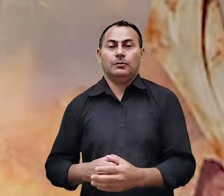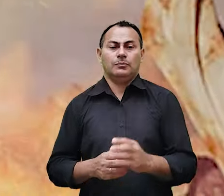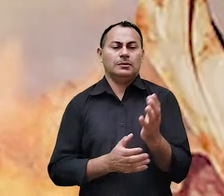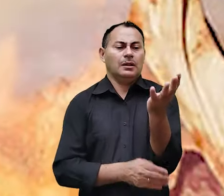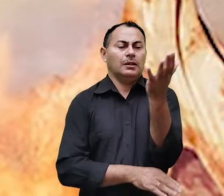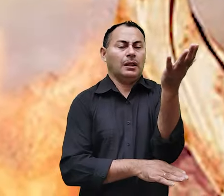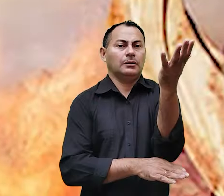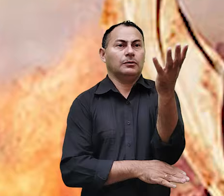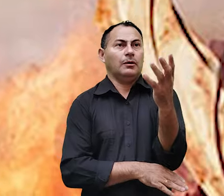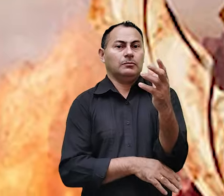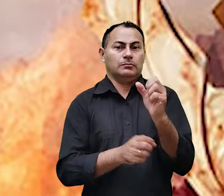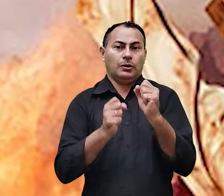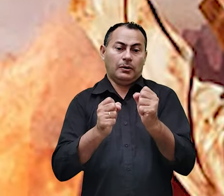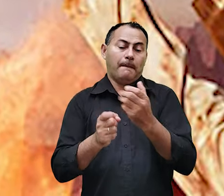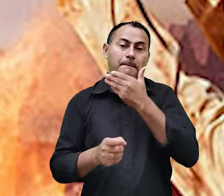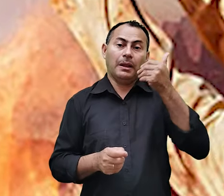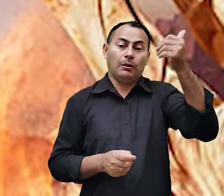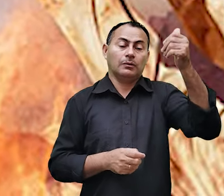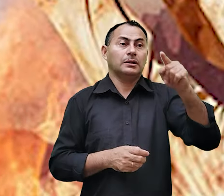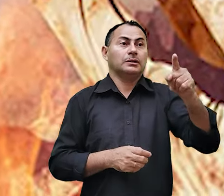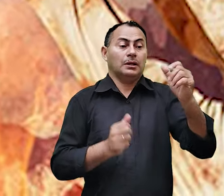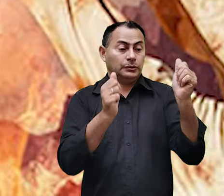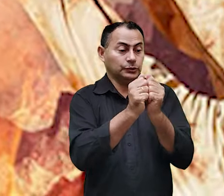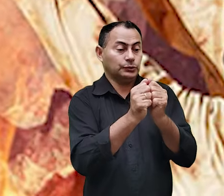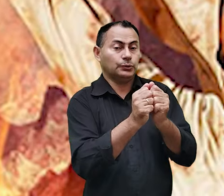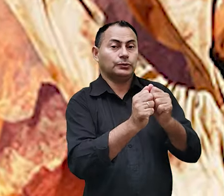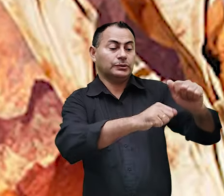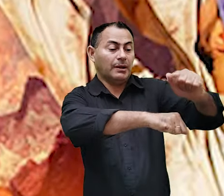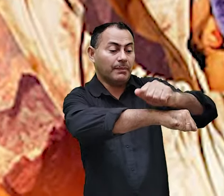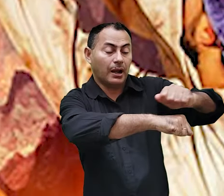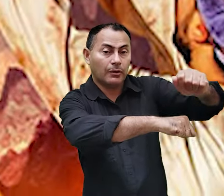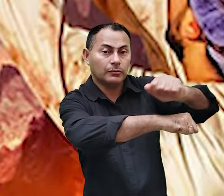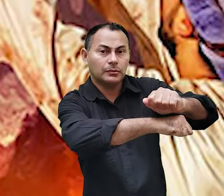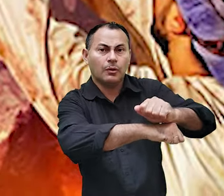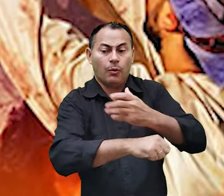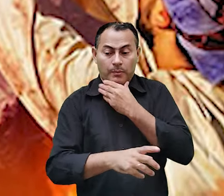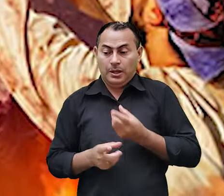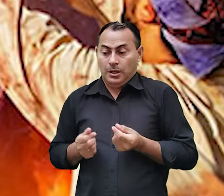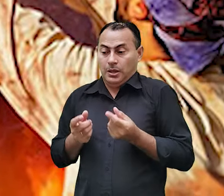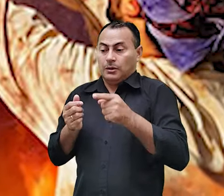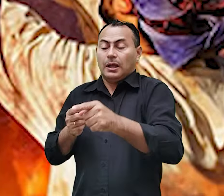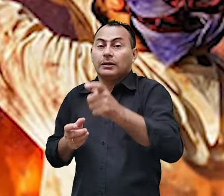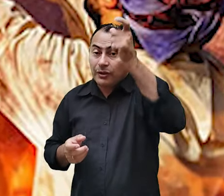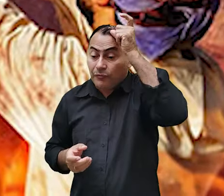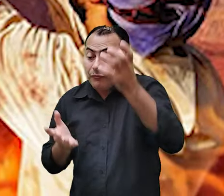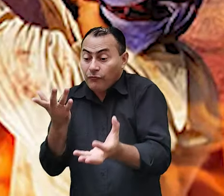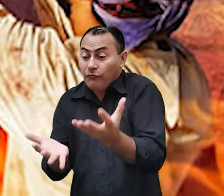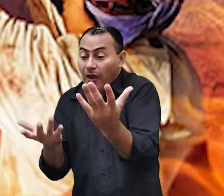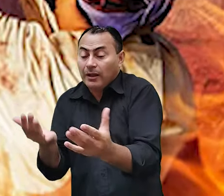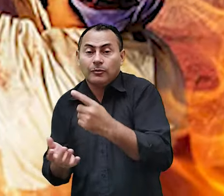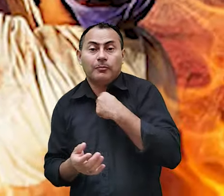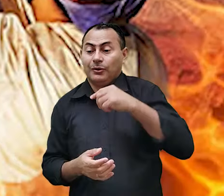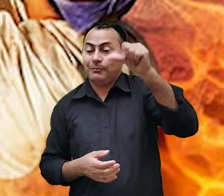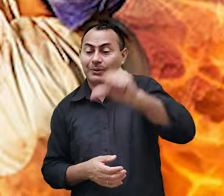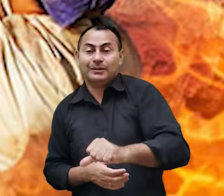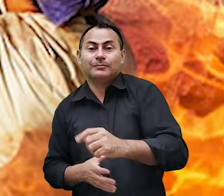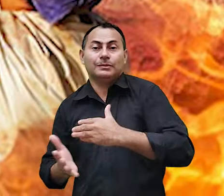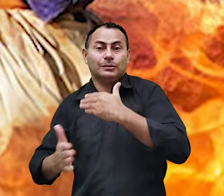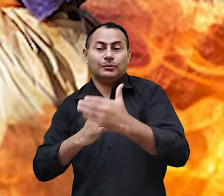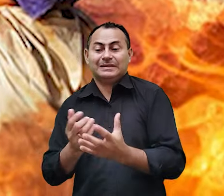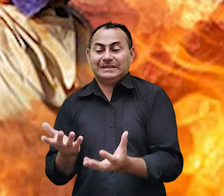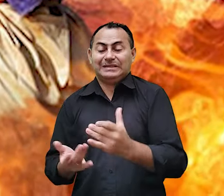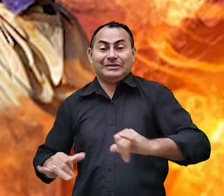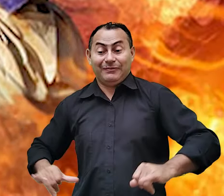eterno. O mendigo Lázaro não poderia estar melhor, ele está junto de Abraão. O homem rico está no inferno e não poderia